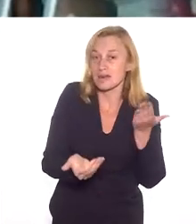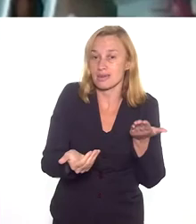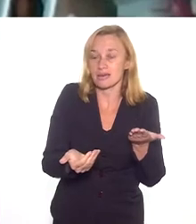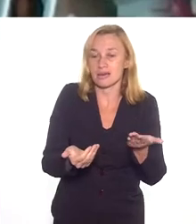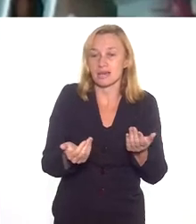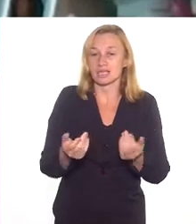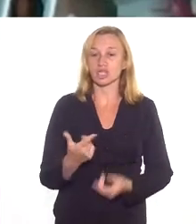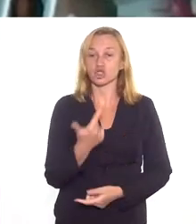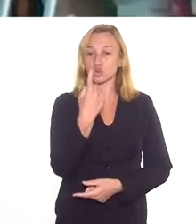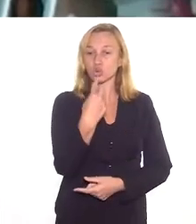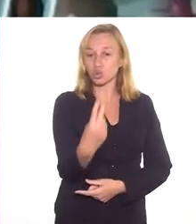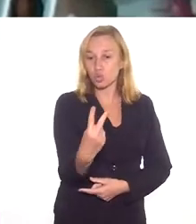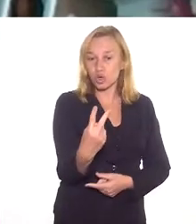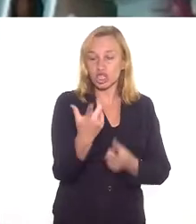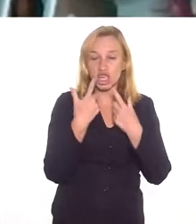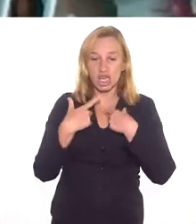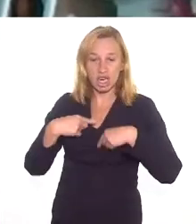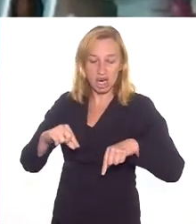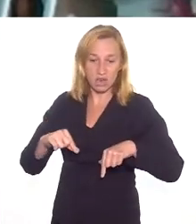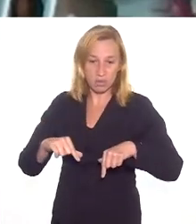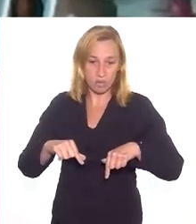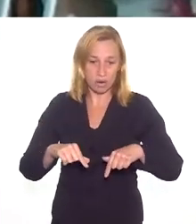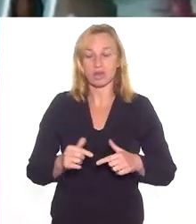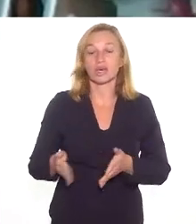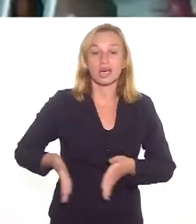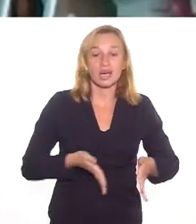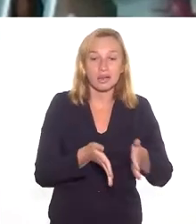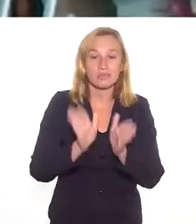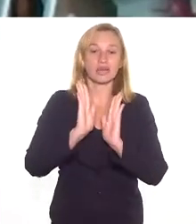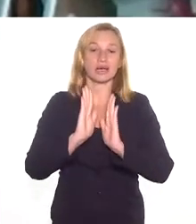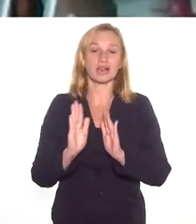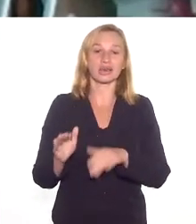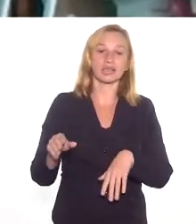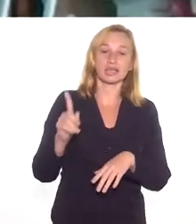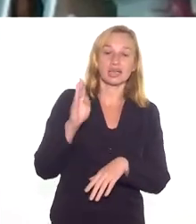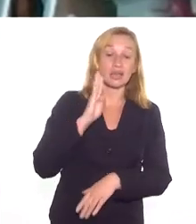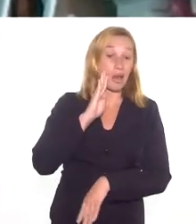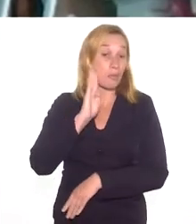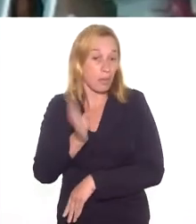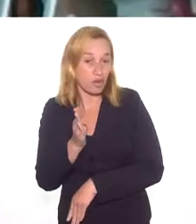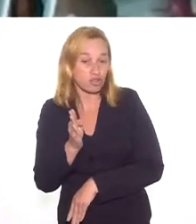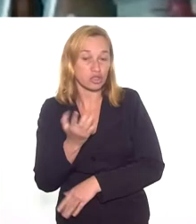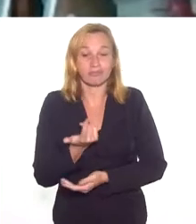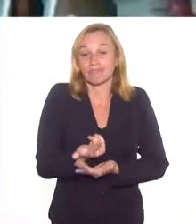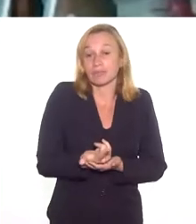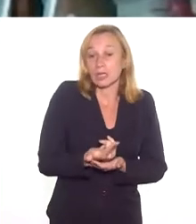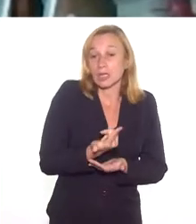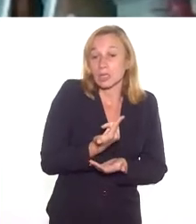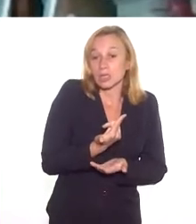acabei perdendo essas duas línguas com caminhar na Bélgica,